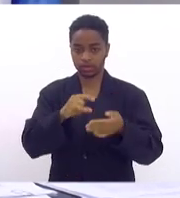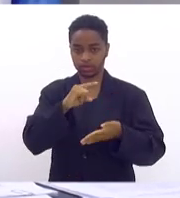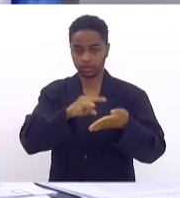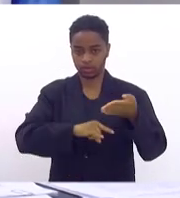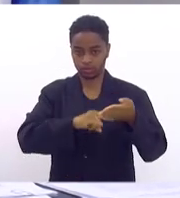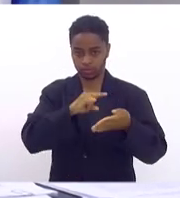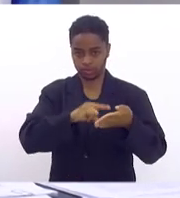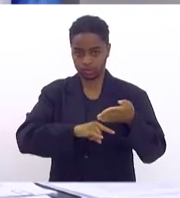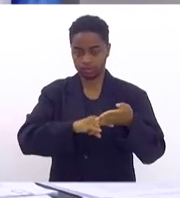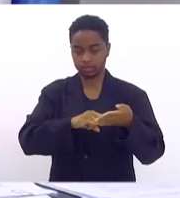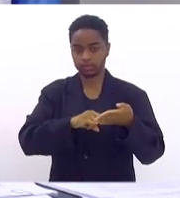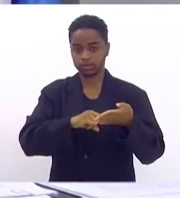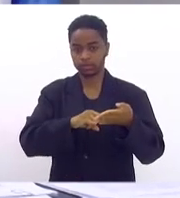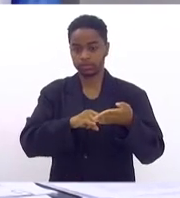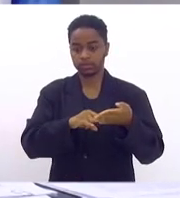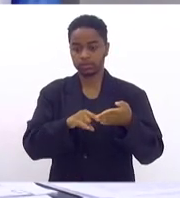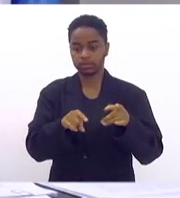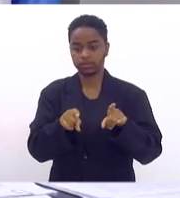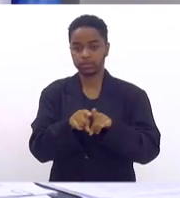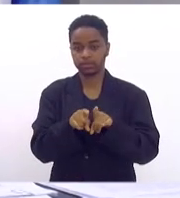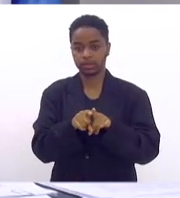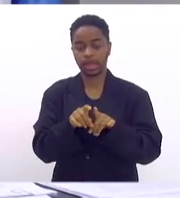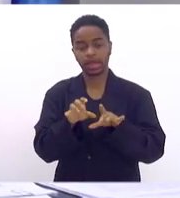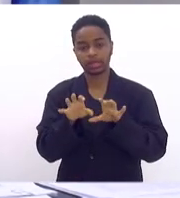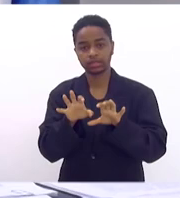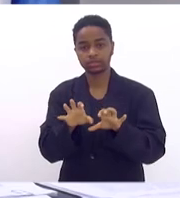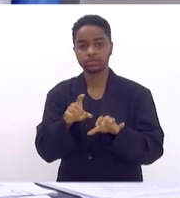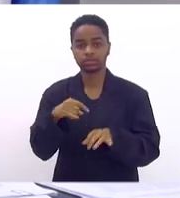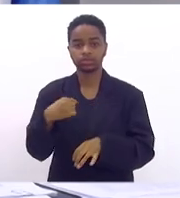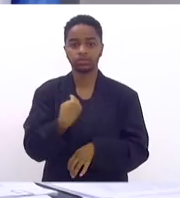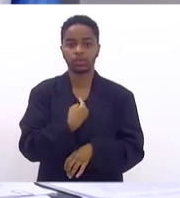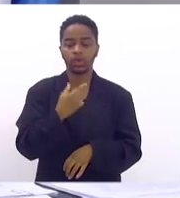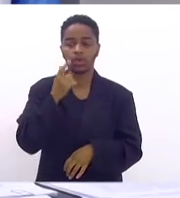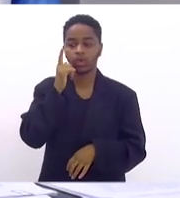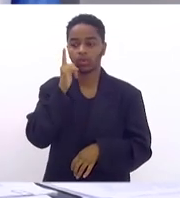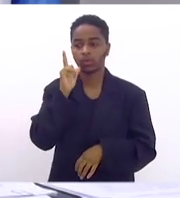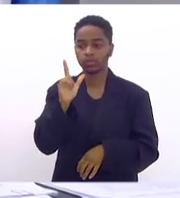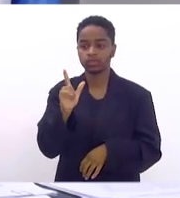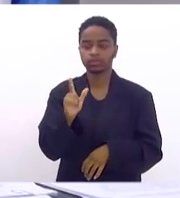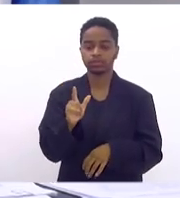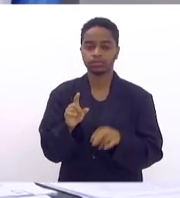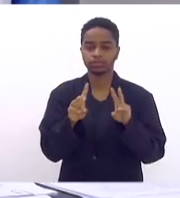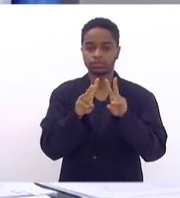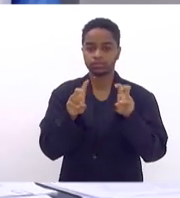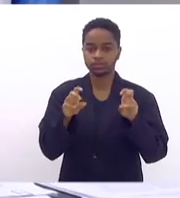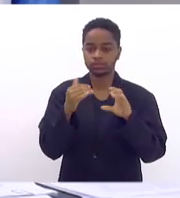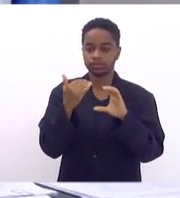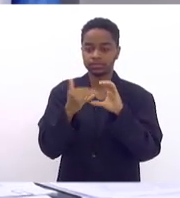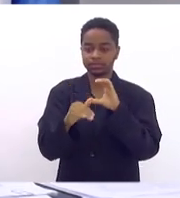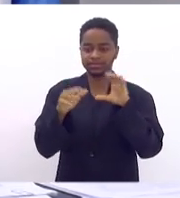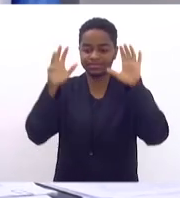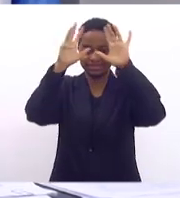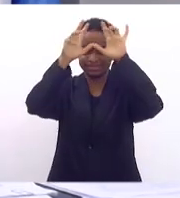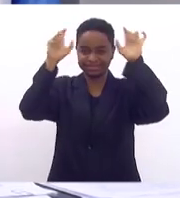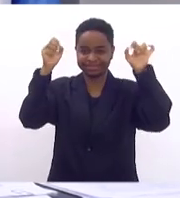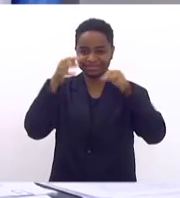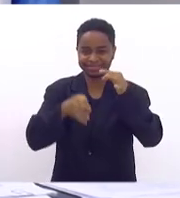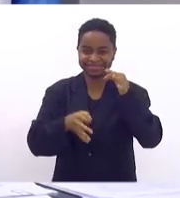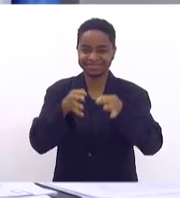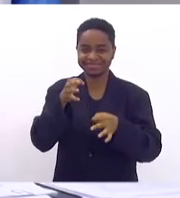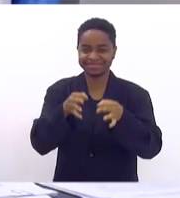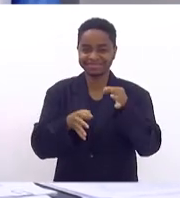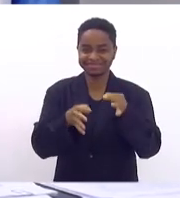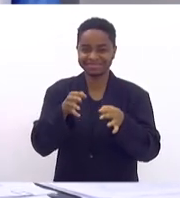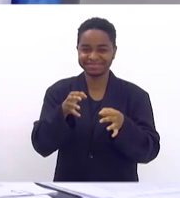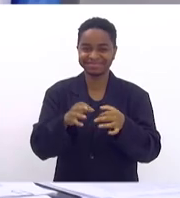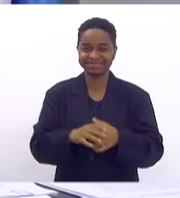documentação para que assim a gente possa também deliberar o envio para o Tribunal de Justiça, já que